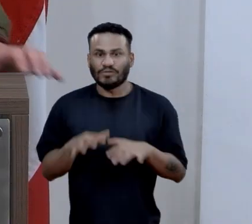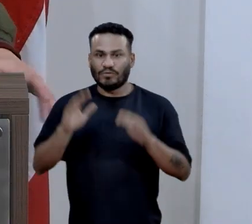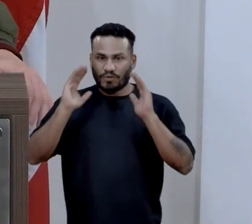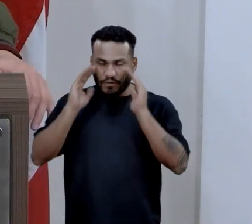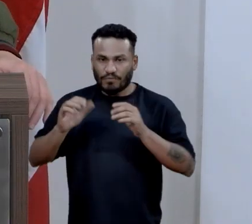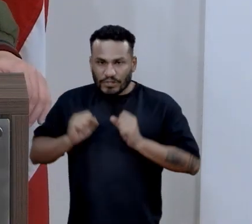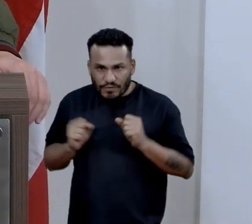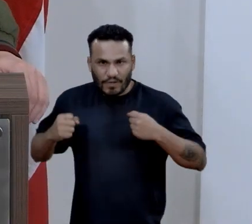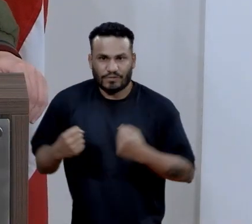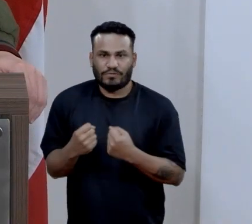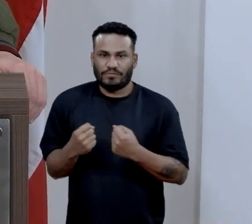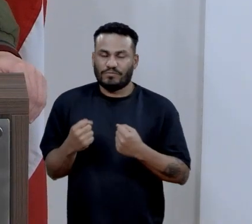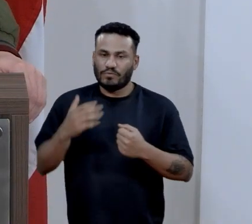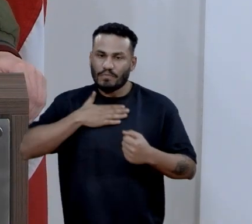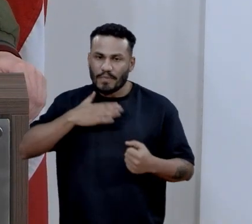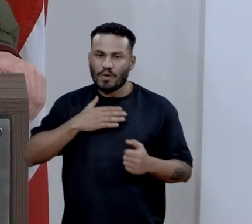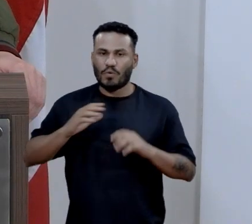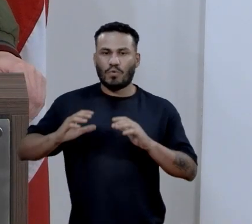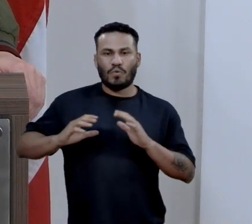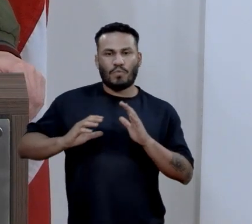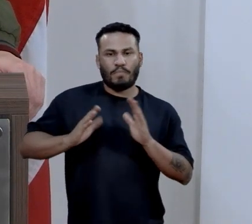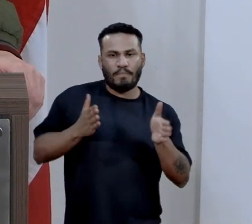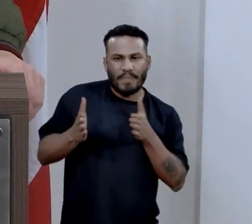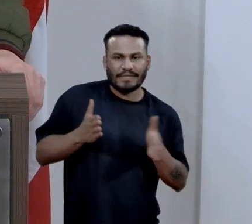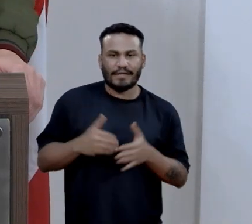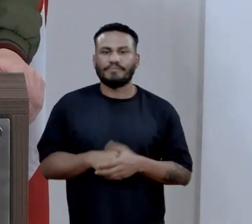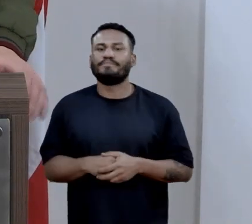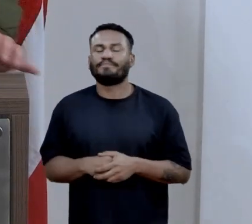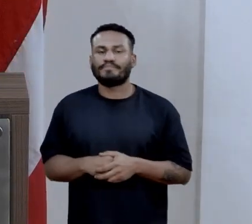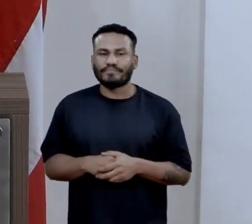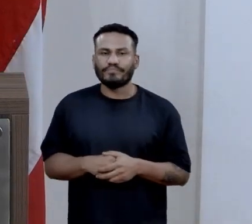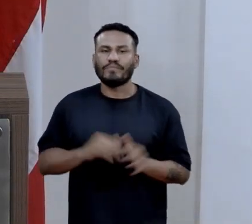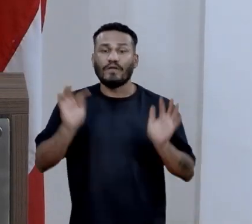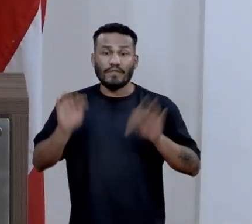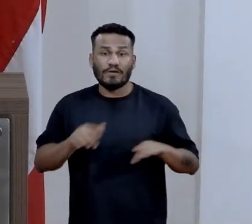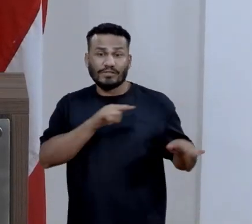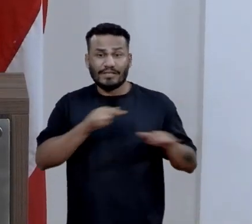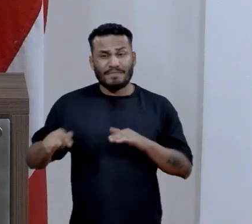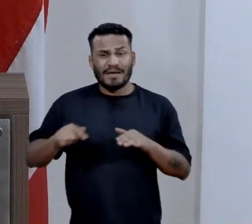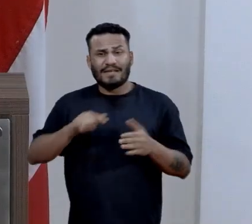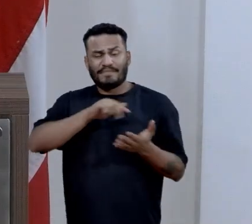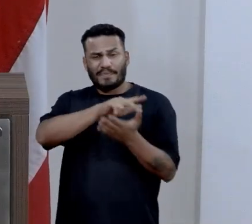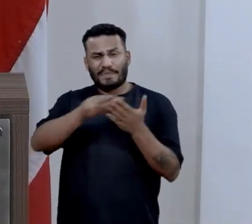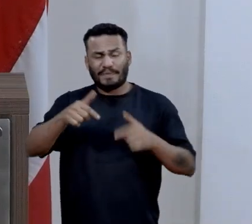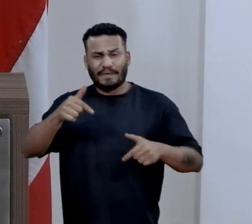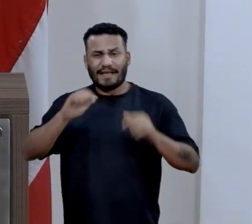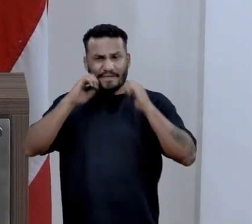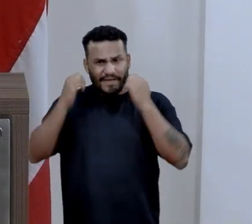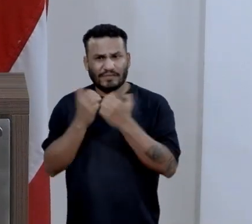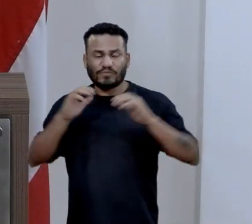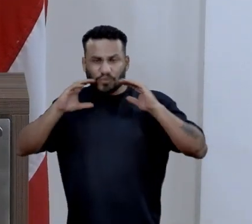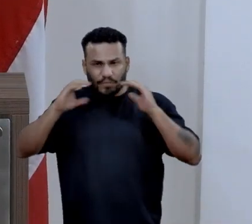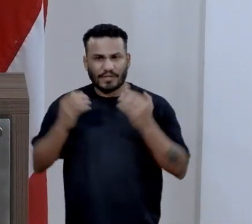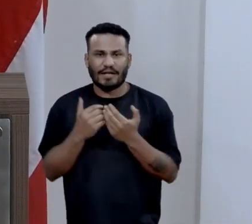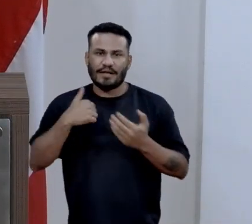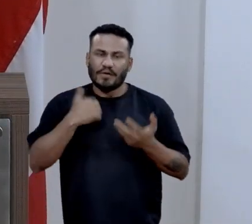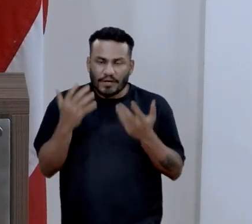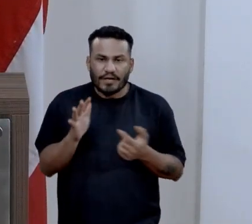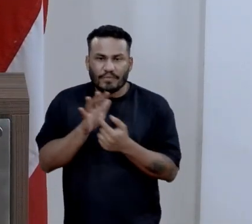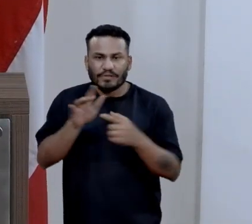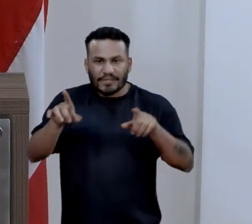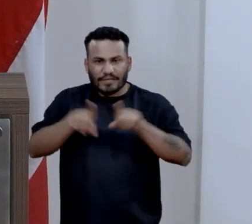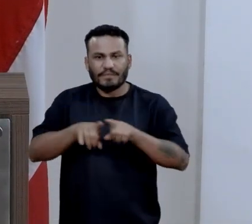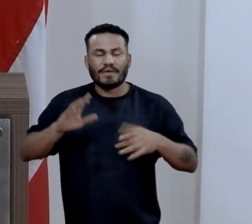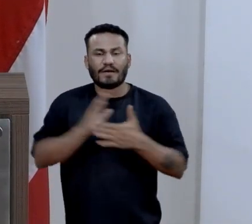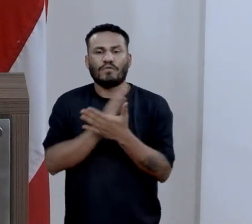meus esforços aqui no meu mandato. Esse final de semana, nós tivemos aí um final de semana bem agitado de eventos comunitários, e eu queria também